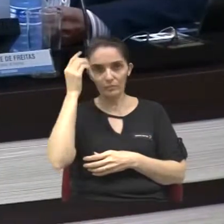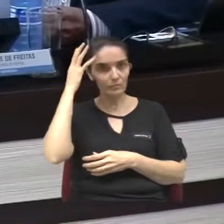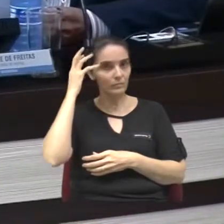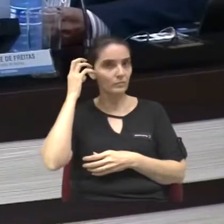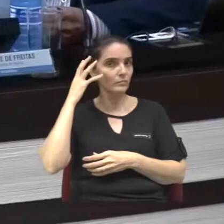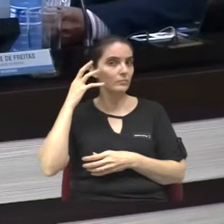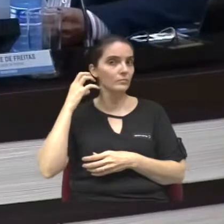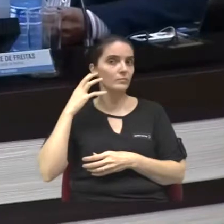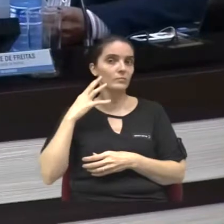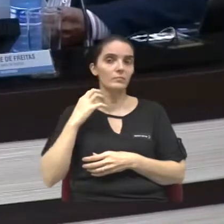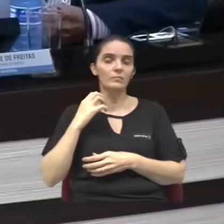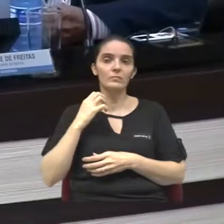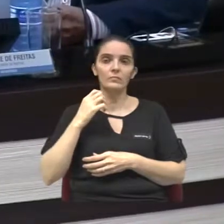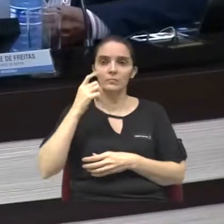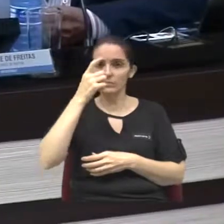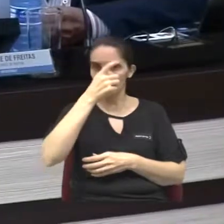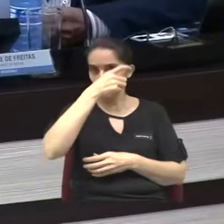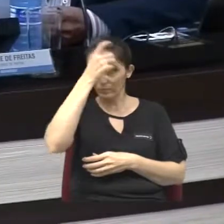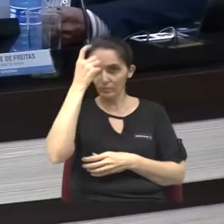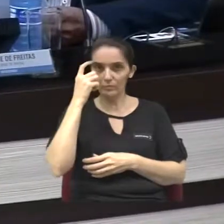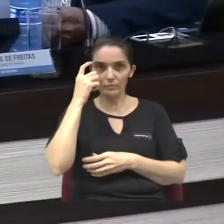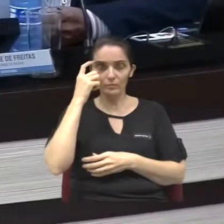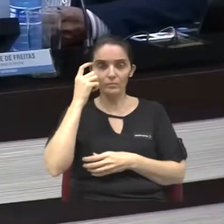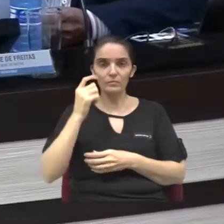Bogo, Marco Antônio Xavier,